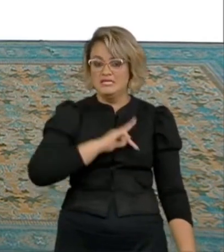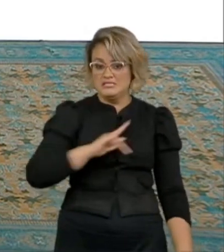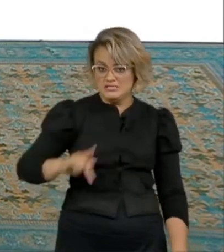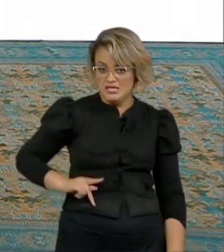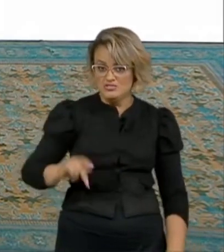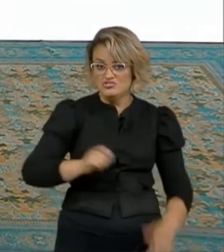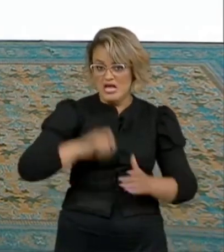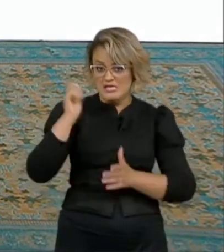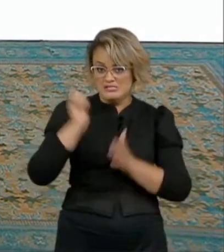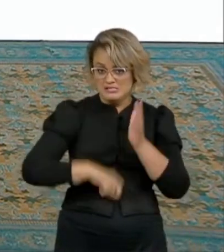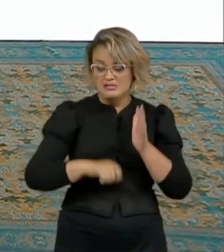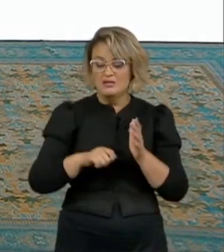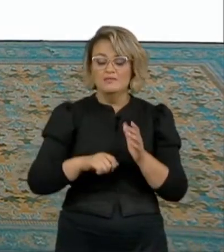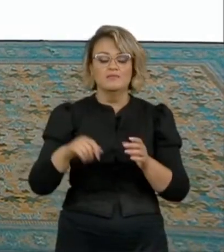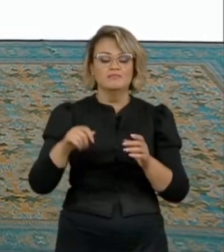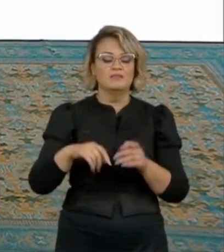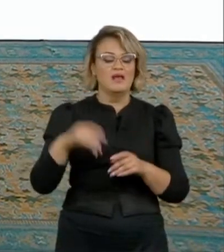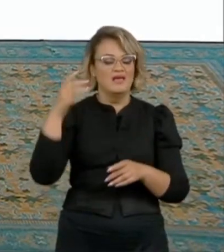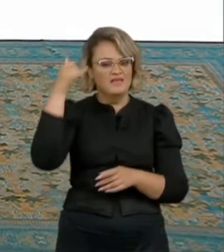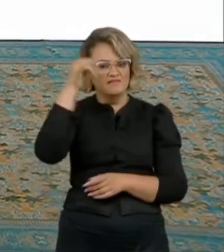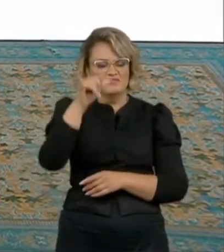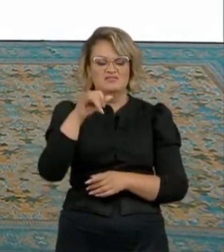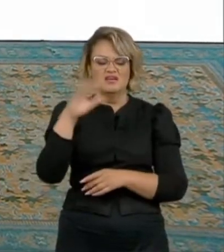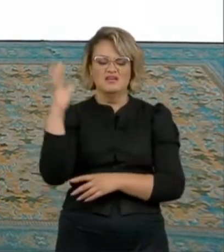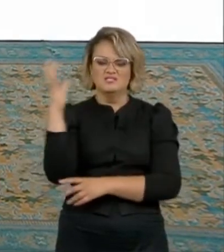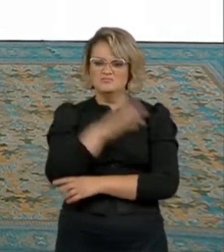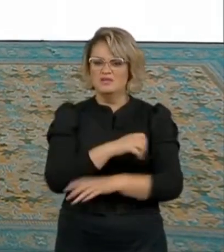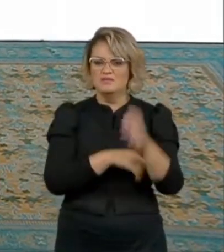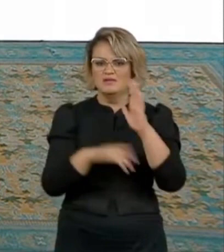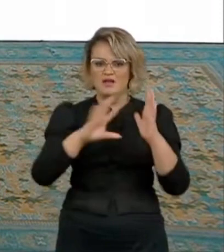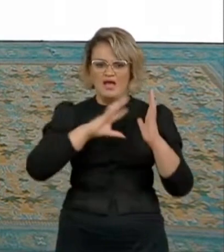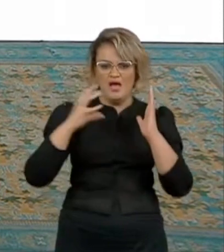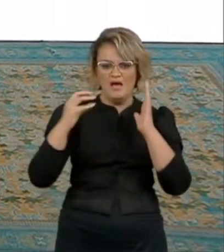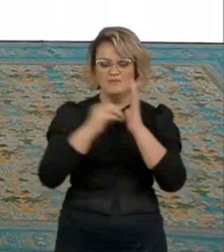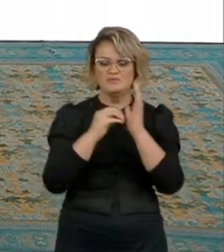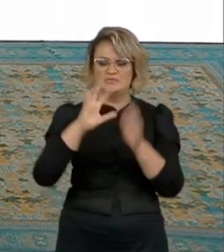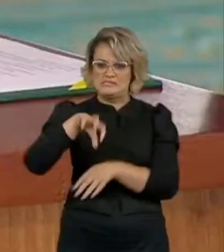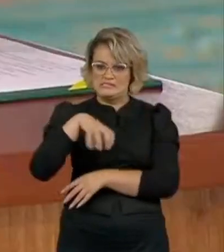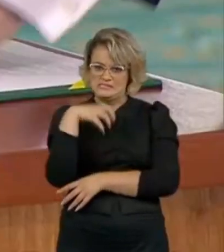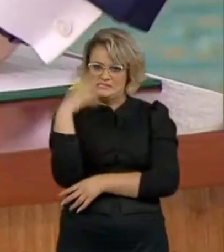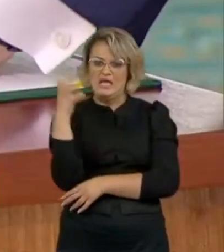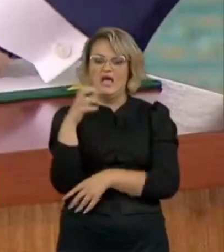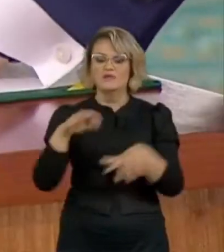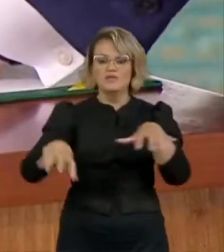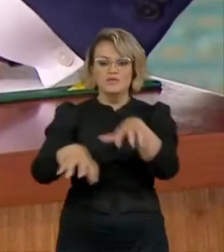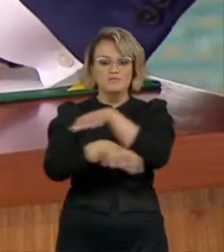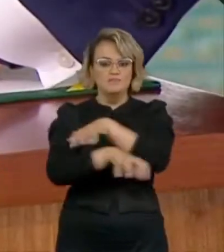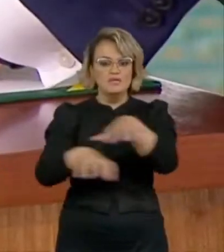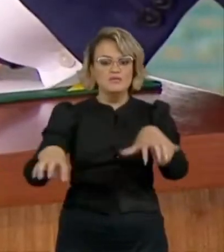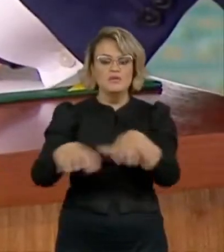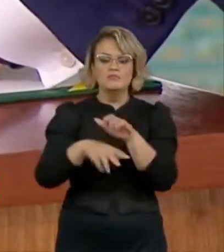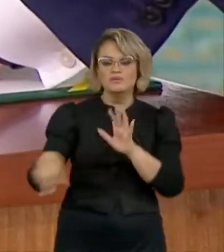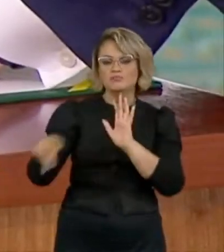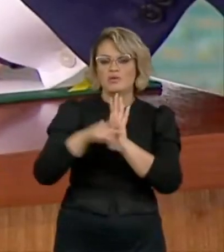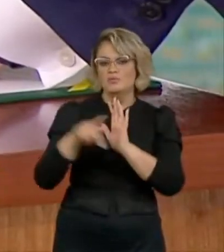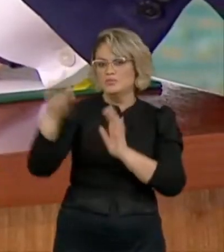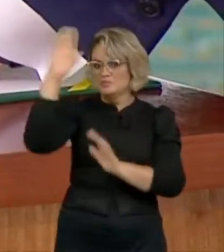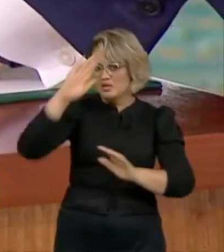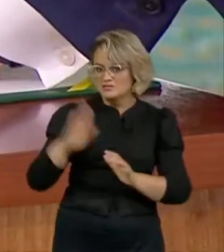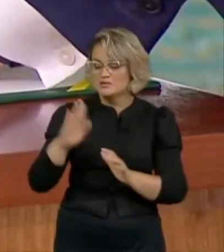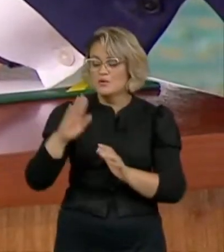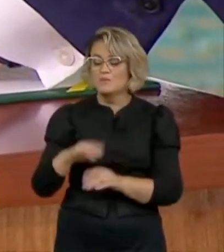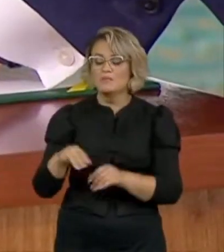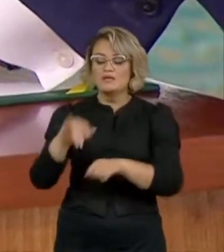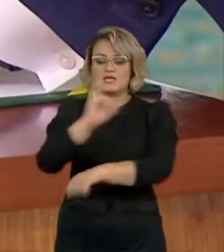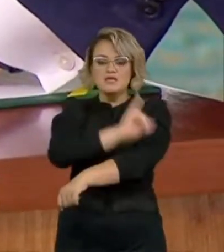o combate ao desmatamento na Amazônia no cerrado e em todos os biomas brasileiros devolvendo